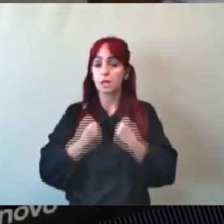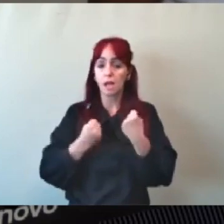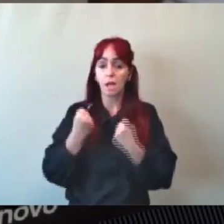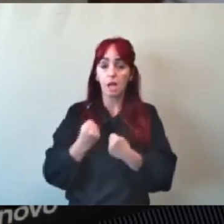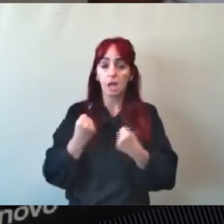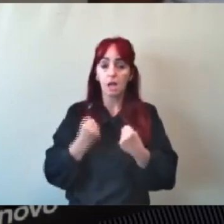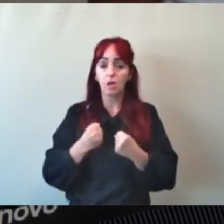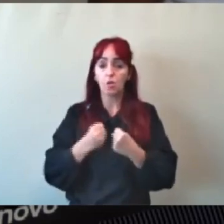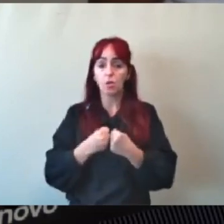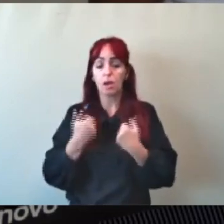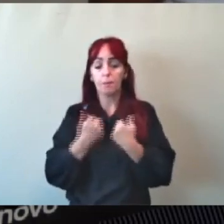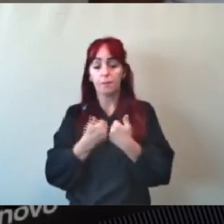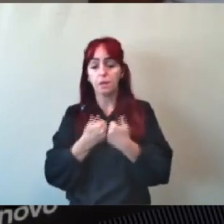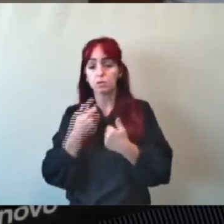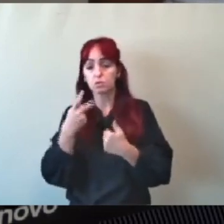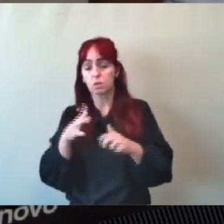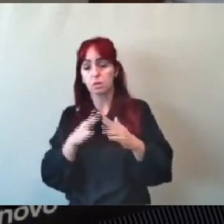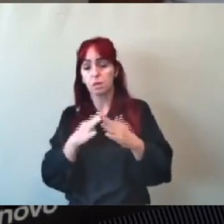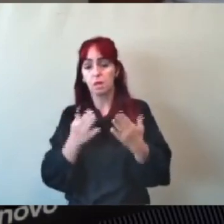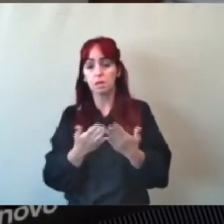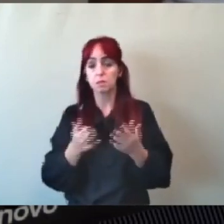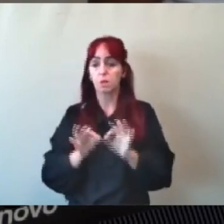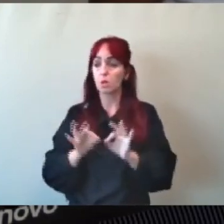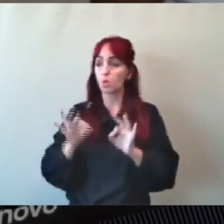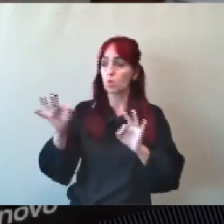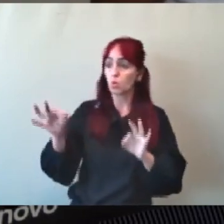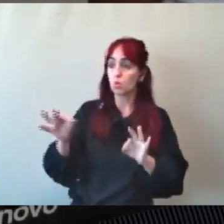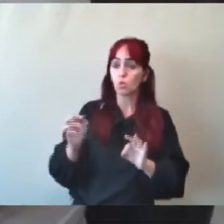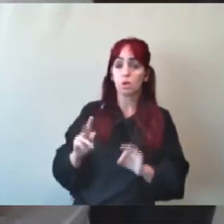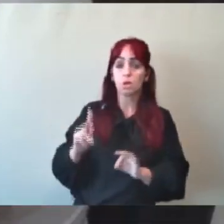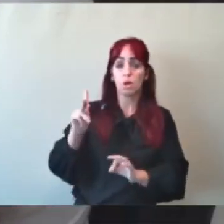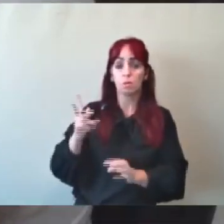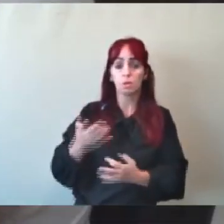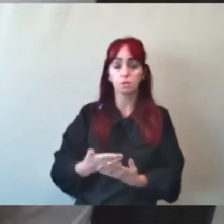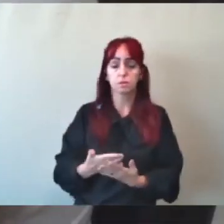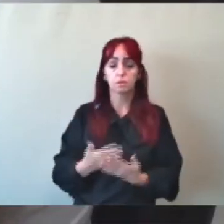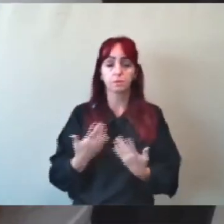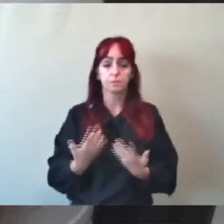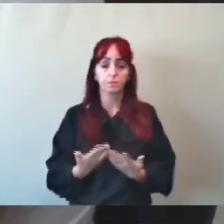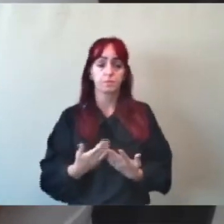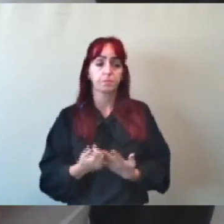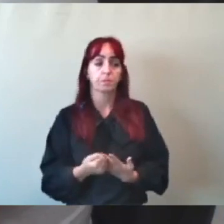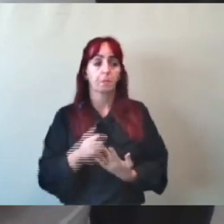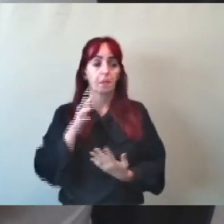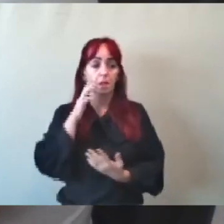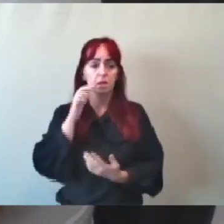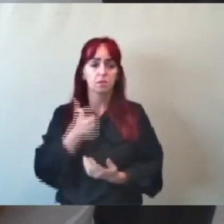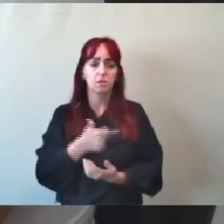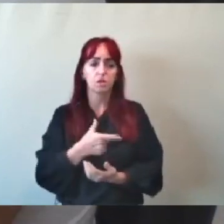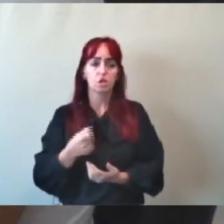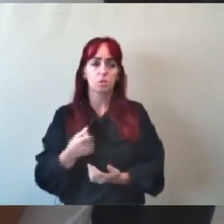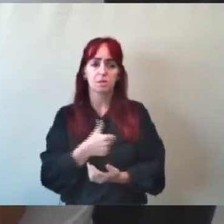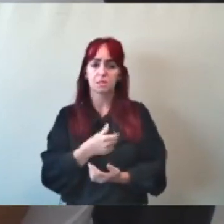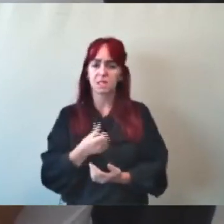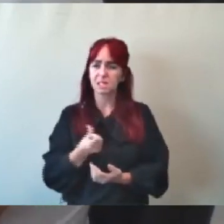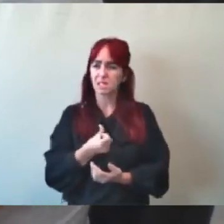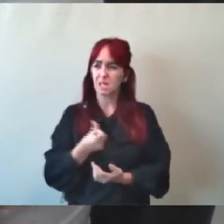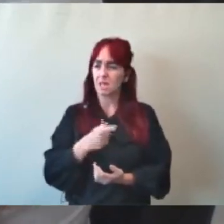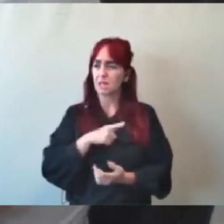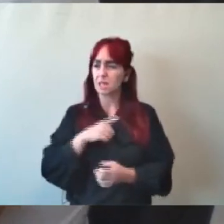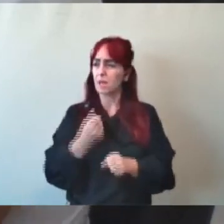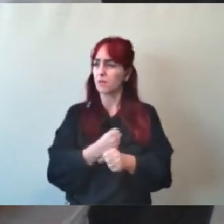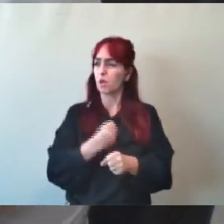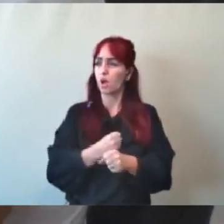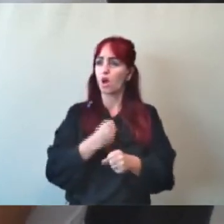Machado. E não cortando a sua fala, nós ganhamos orçamento participativo, não sei se foi em 2016, a obra ganhou orçamento participativo daquele ano,